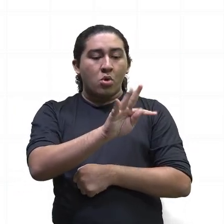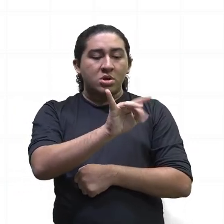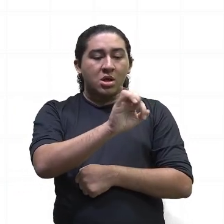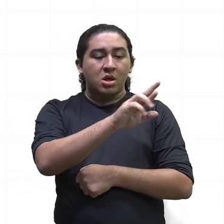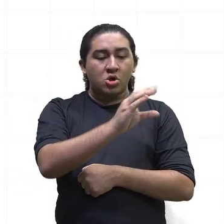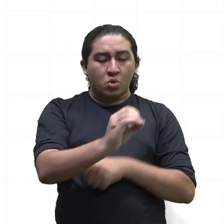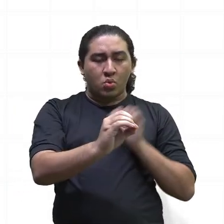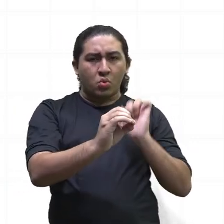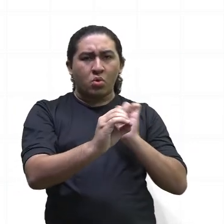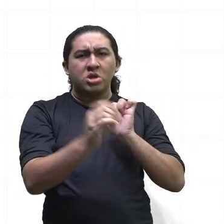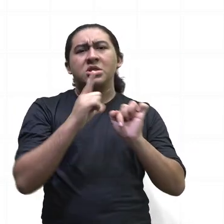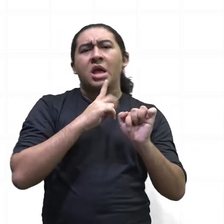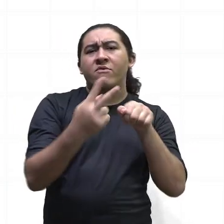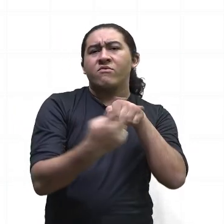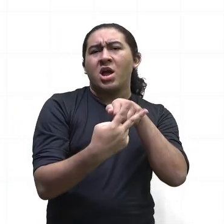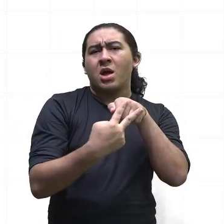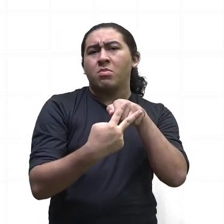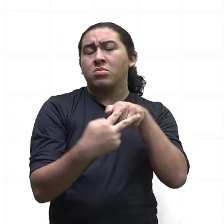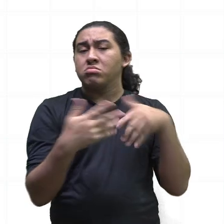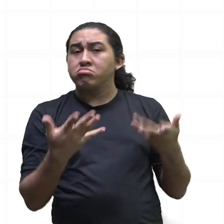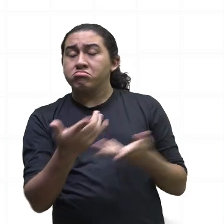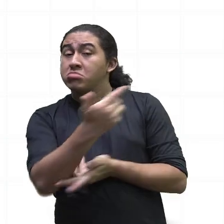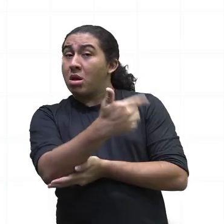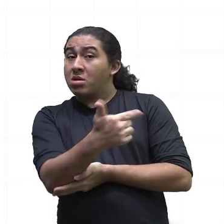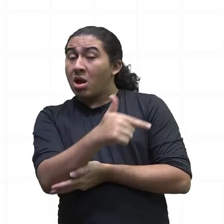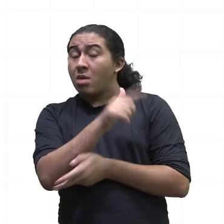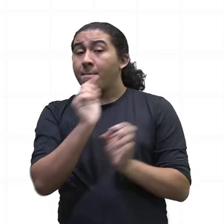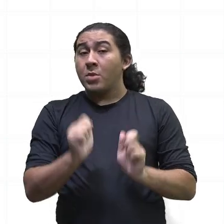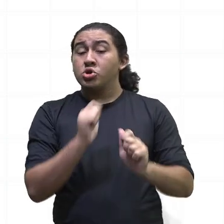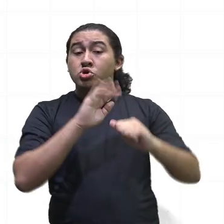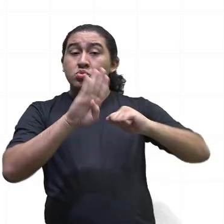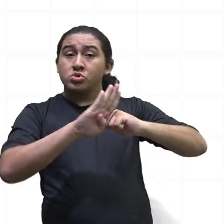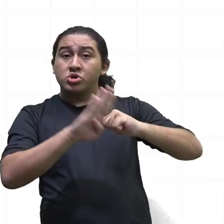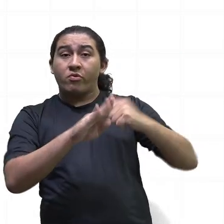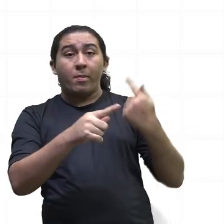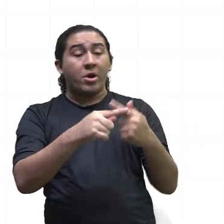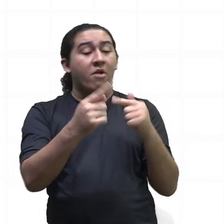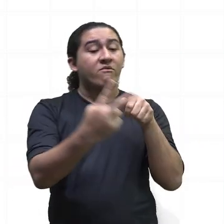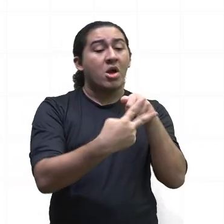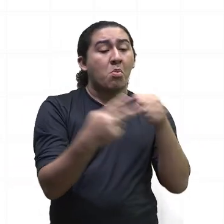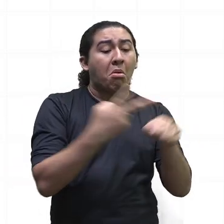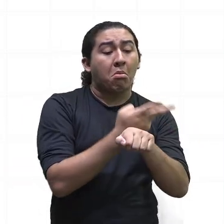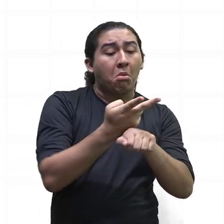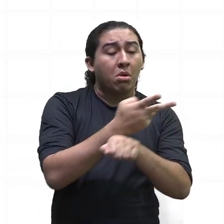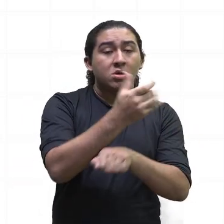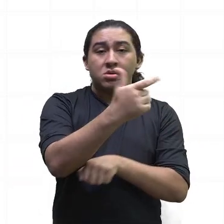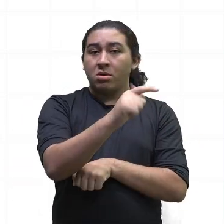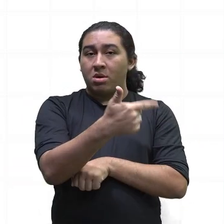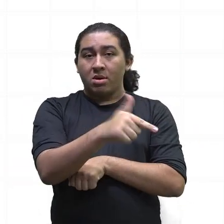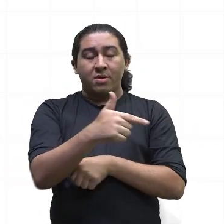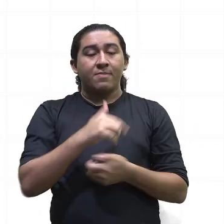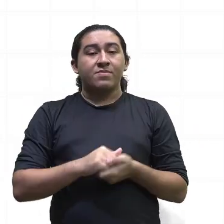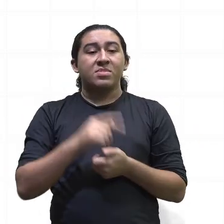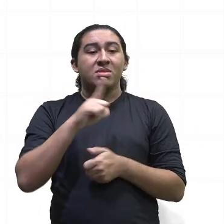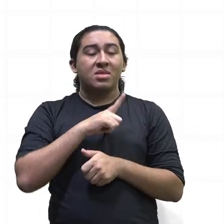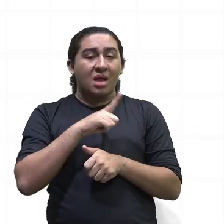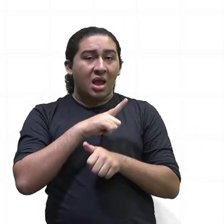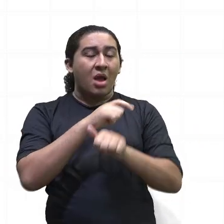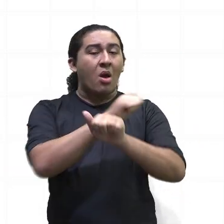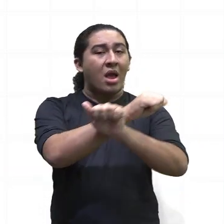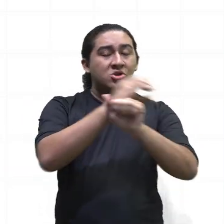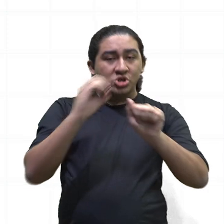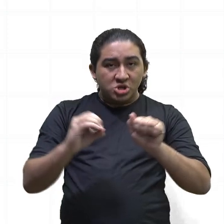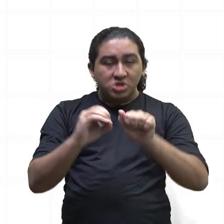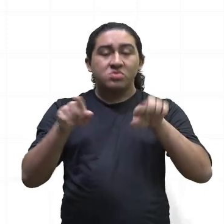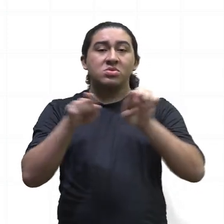Todo aí a gente pode classificar como nome, uma vez que não tem verbo. Aí é composto pelo quê? Artigo,